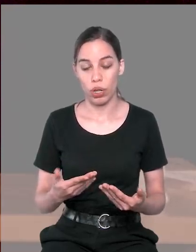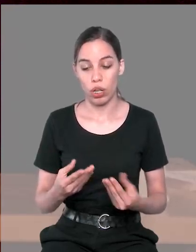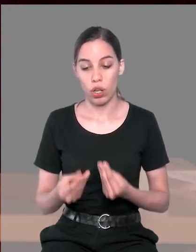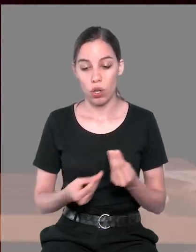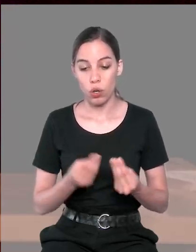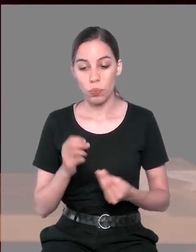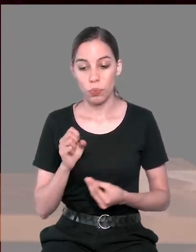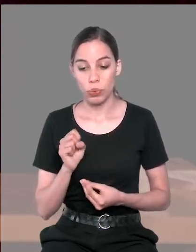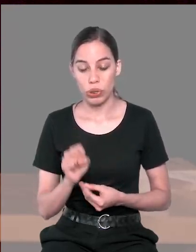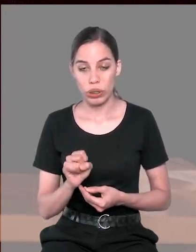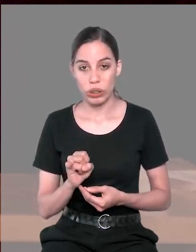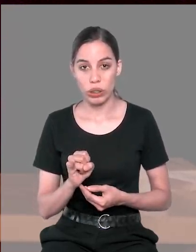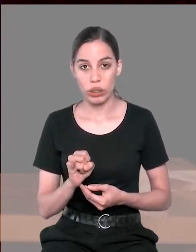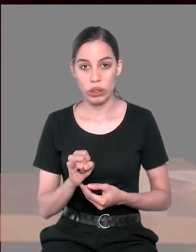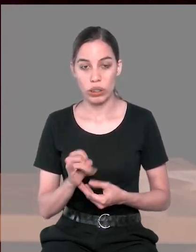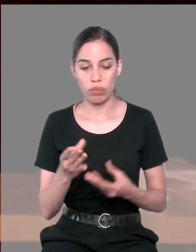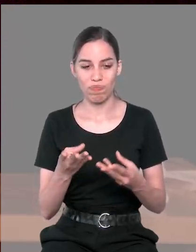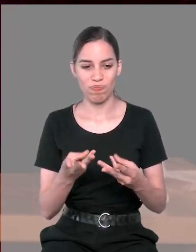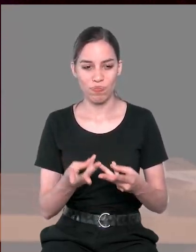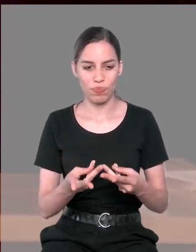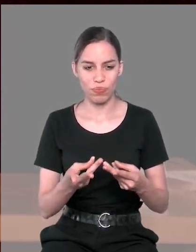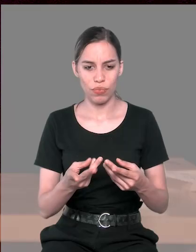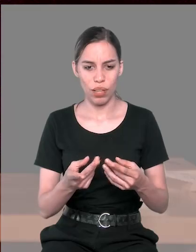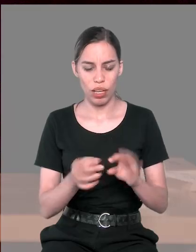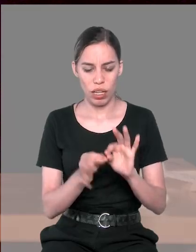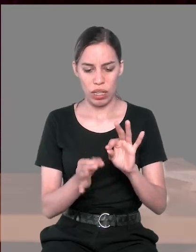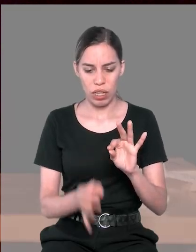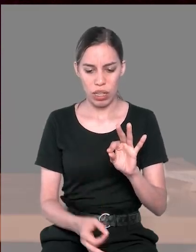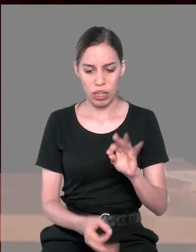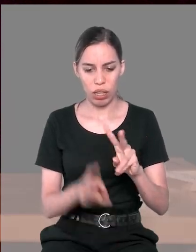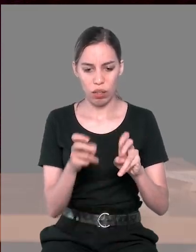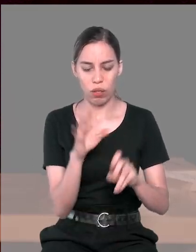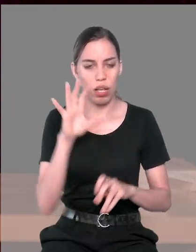se a dissecação fosse a solução da